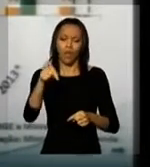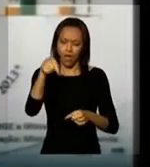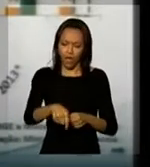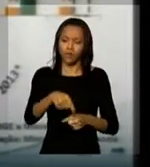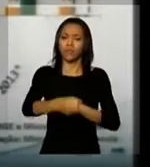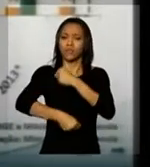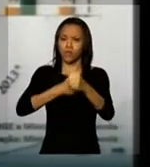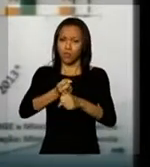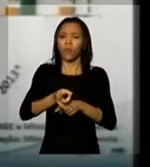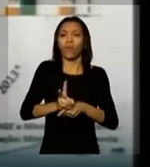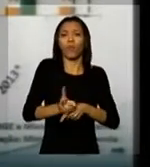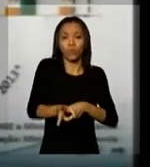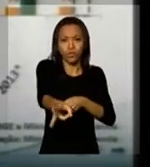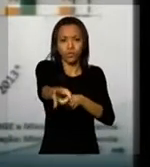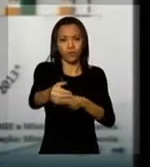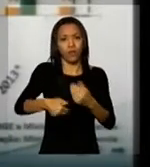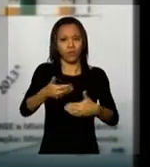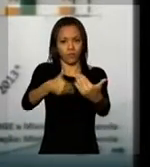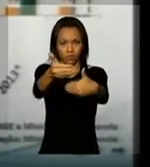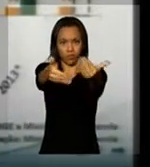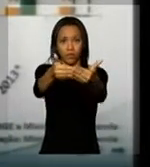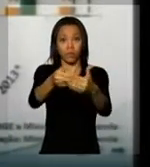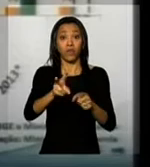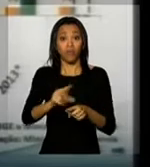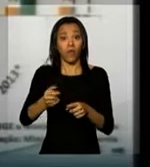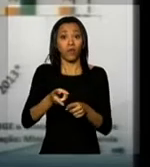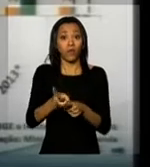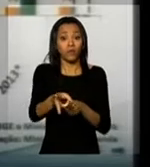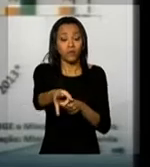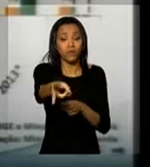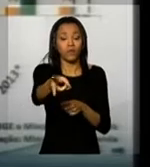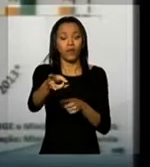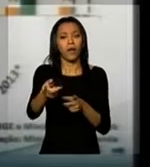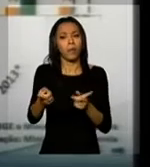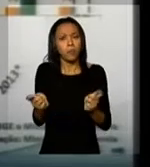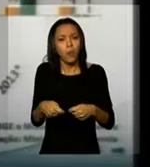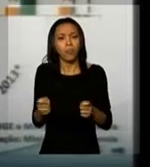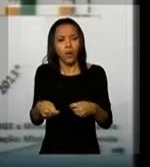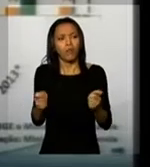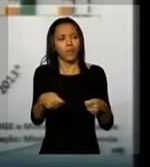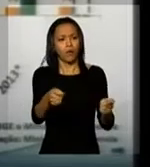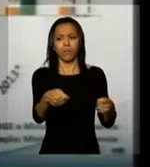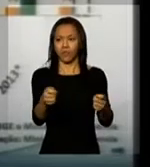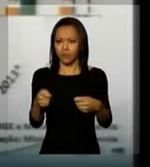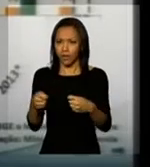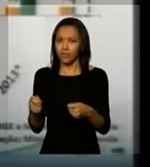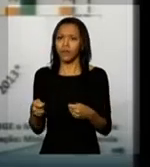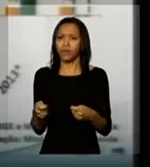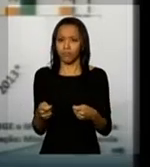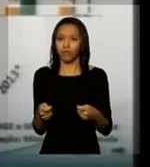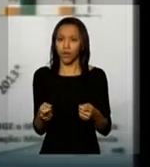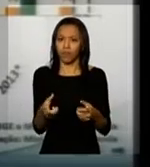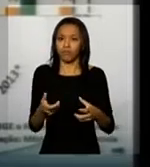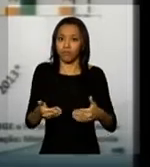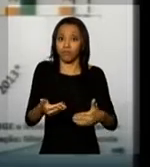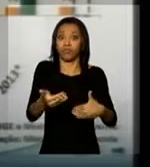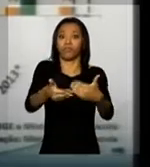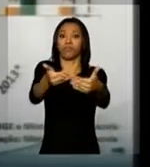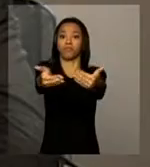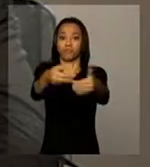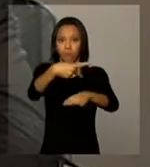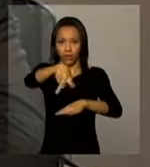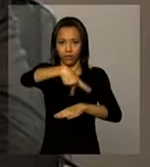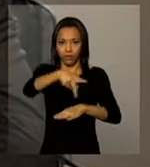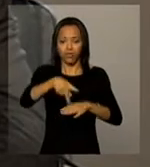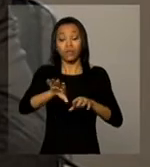ano, porque ele continuará tendo as condições propícias para que isto ocorra. Significa que